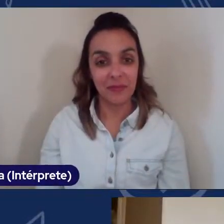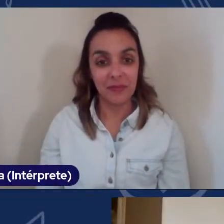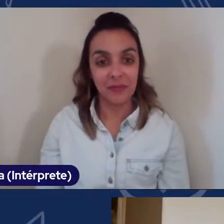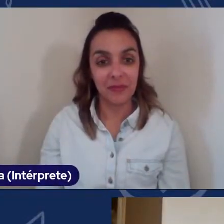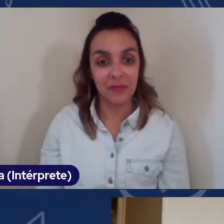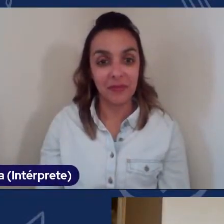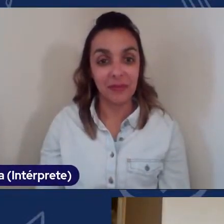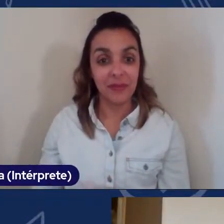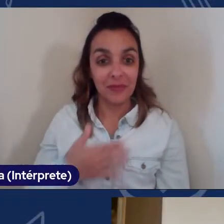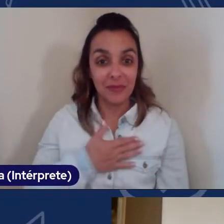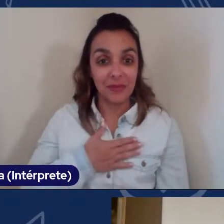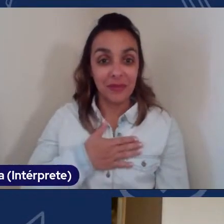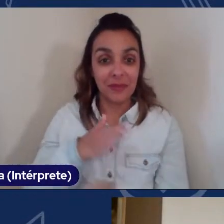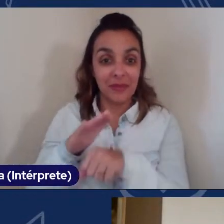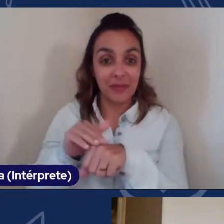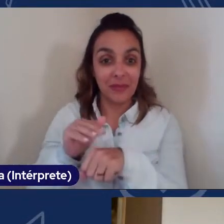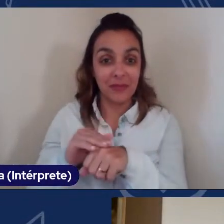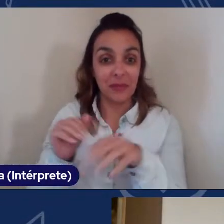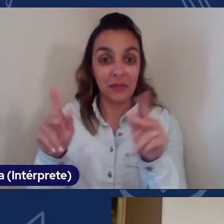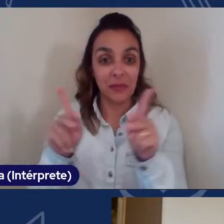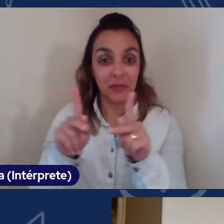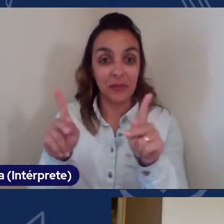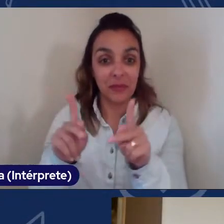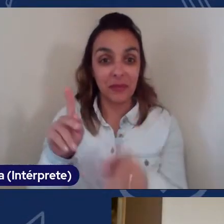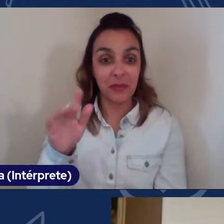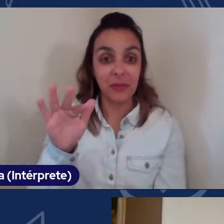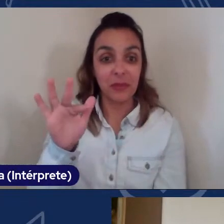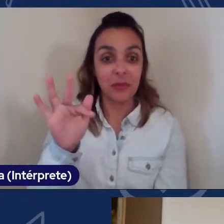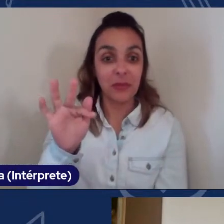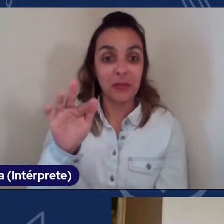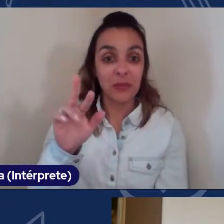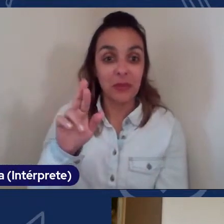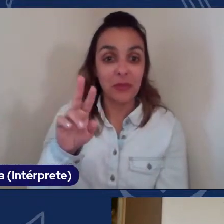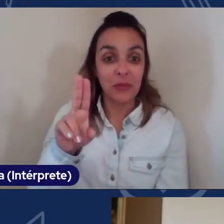Eu gostaria de chamar, então, o professor Frutuoso Ayala Guerreiro.